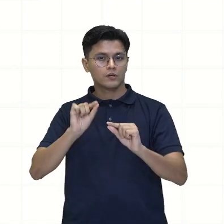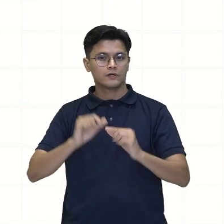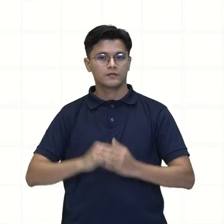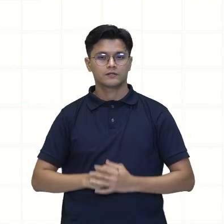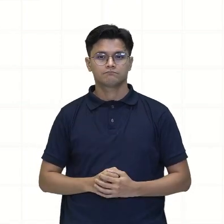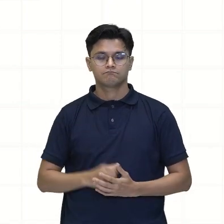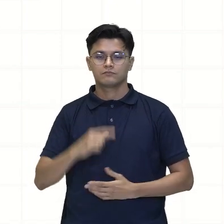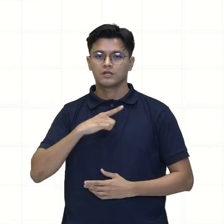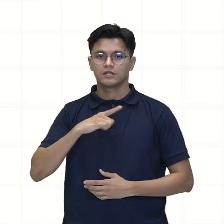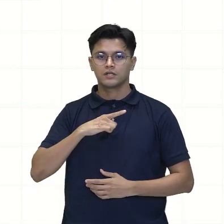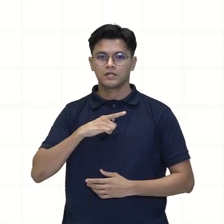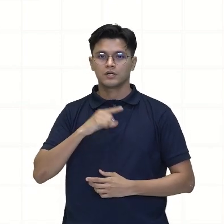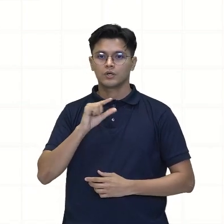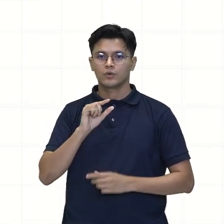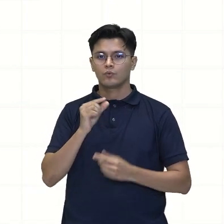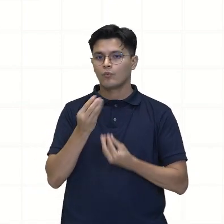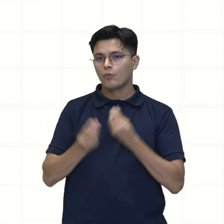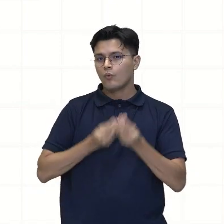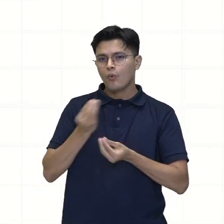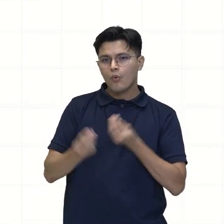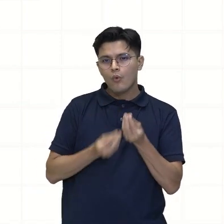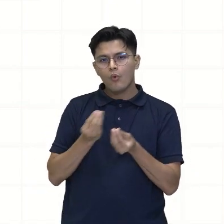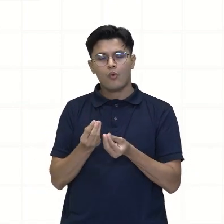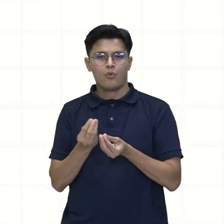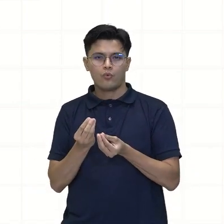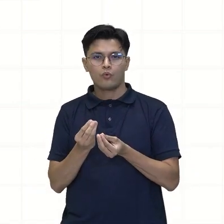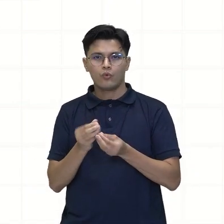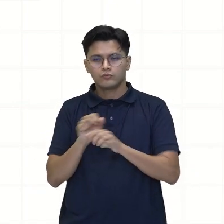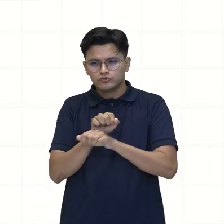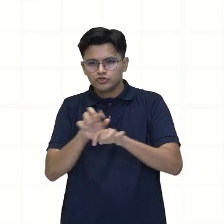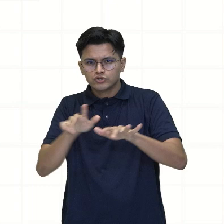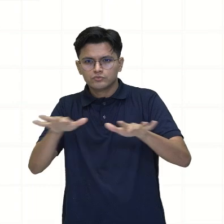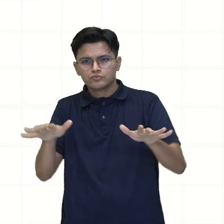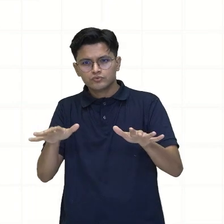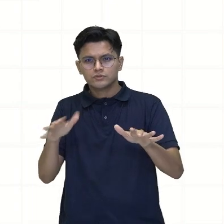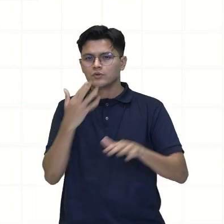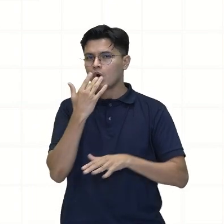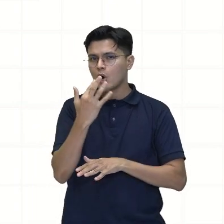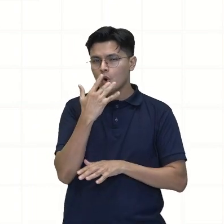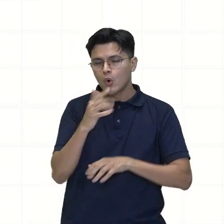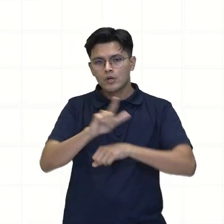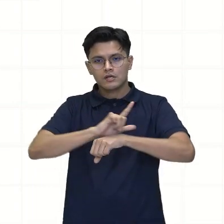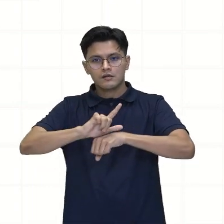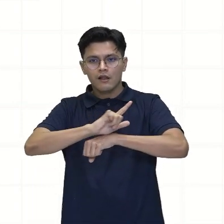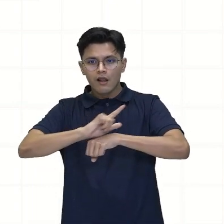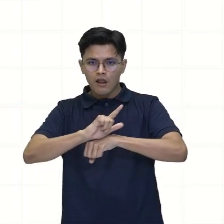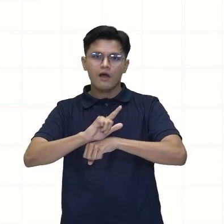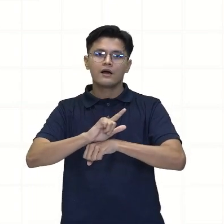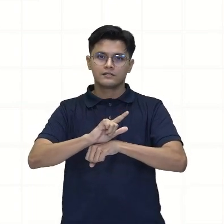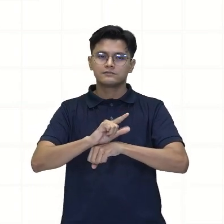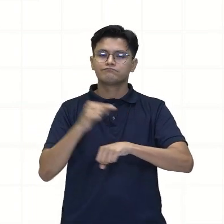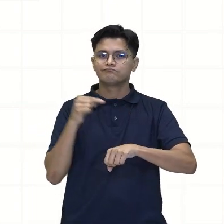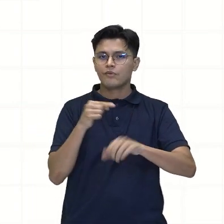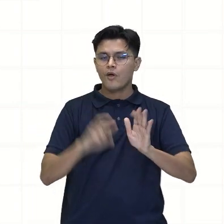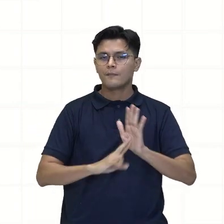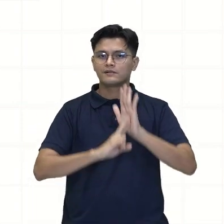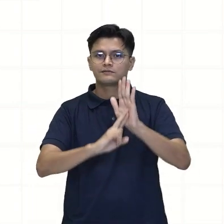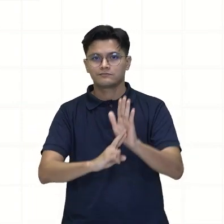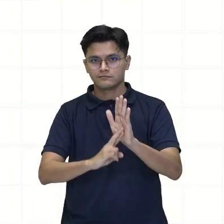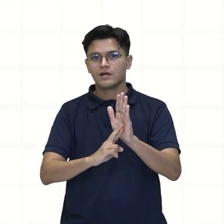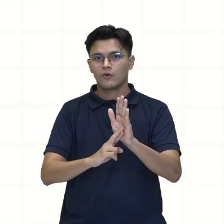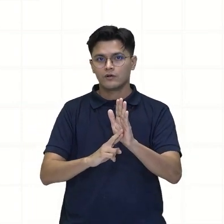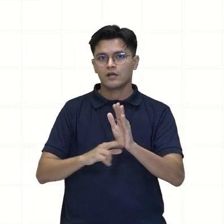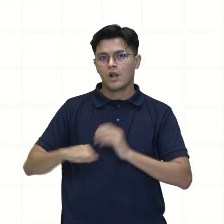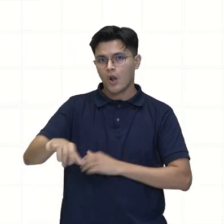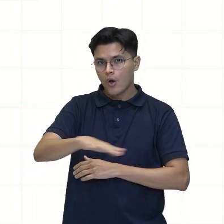a disposição da cor lilás que vai representar esses estabelecimentos agropecuários. Então,